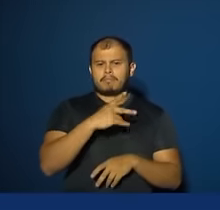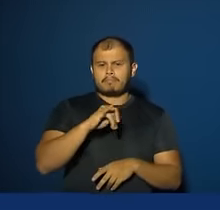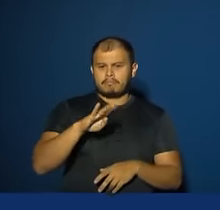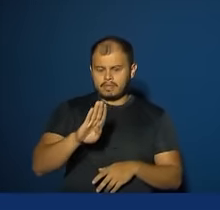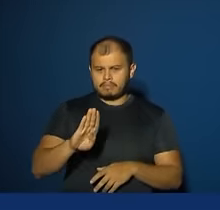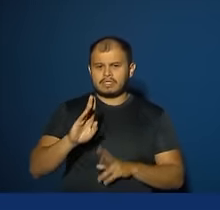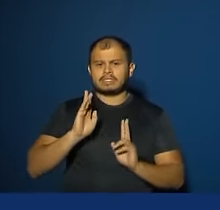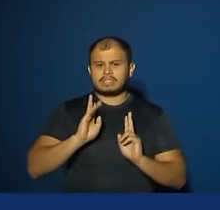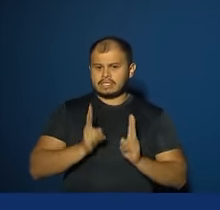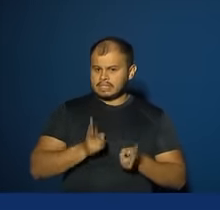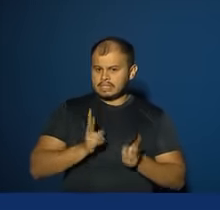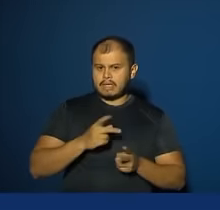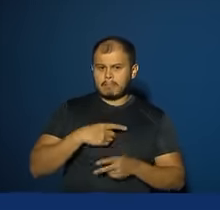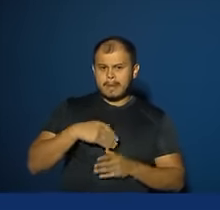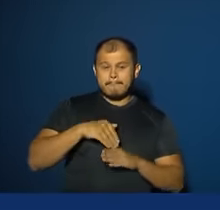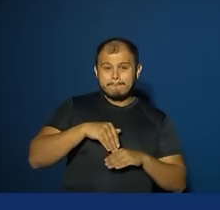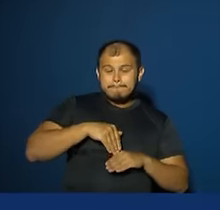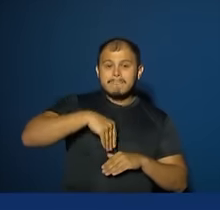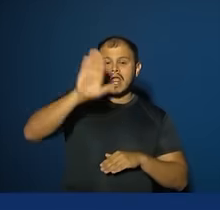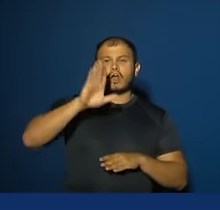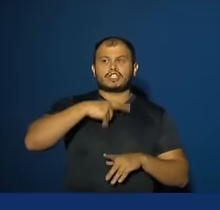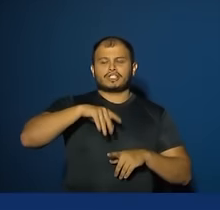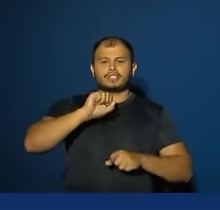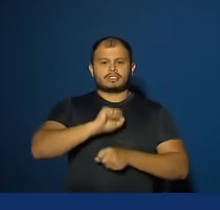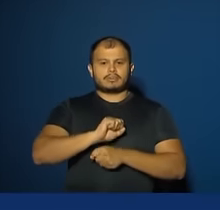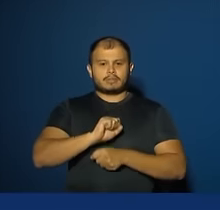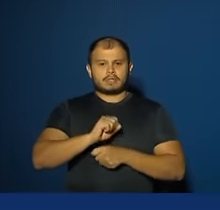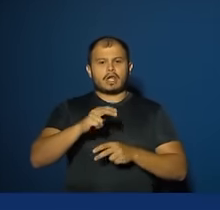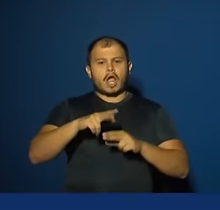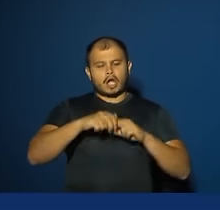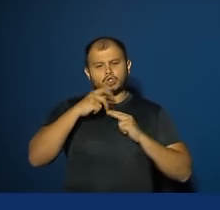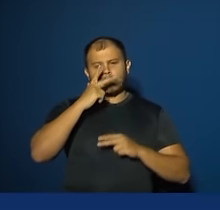maior do que a gente esperava. Muito também, talvez, Duda,